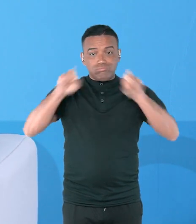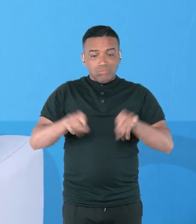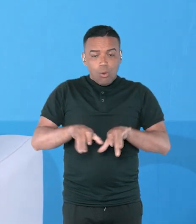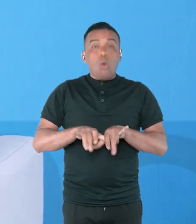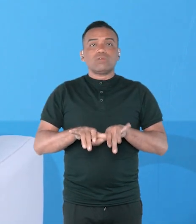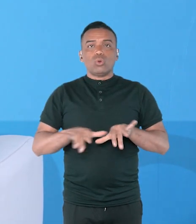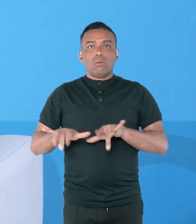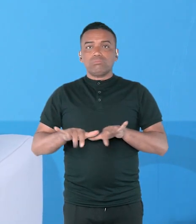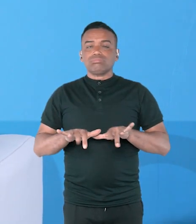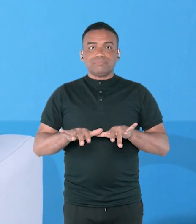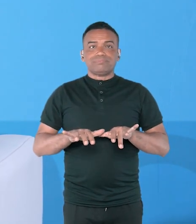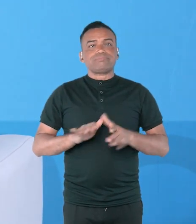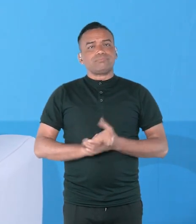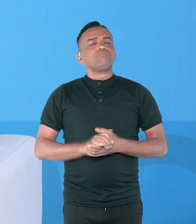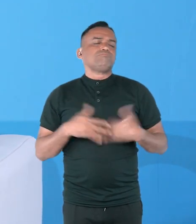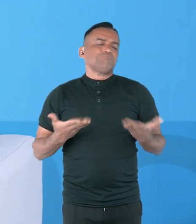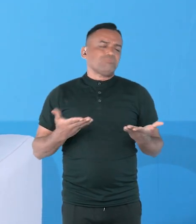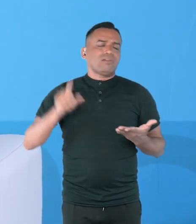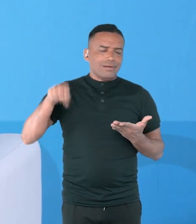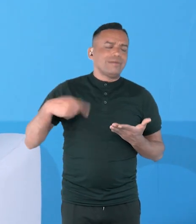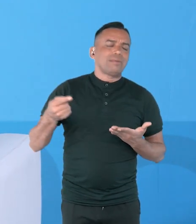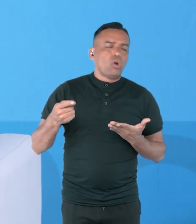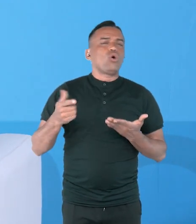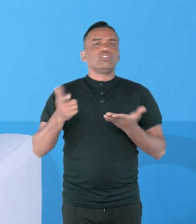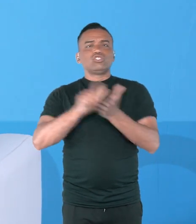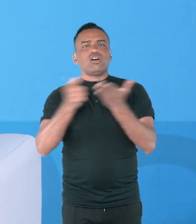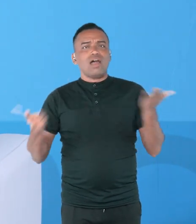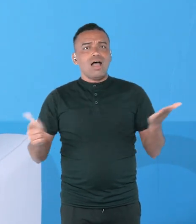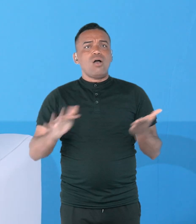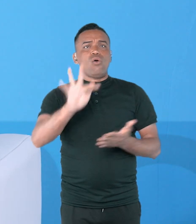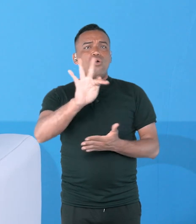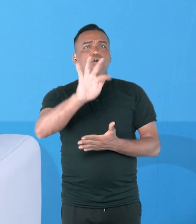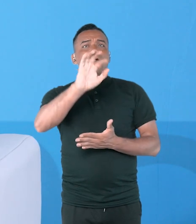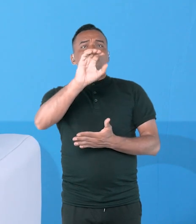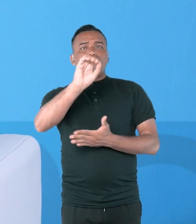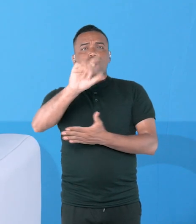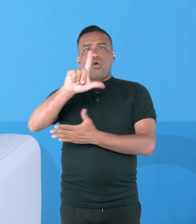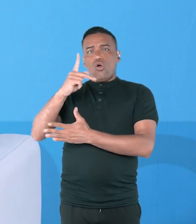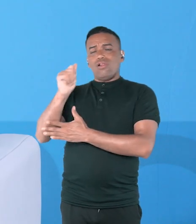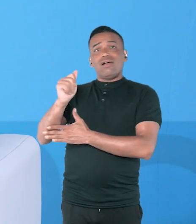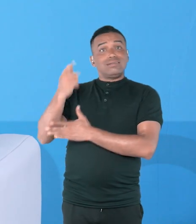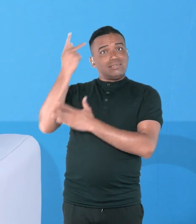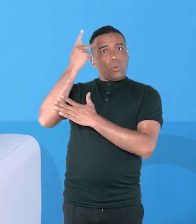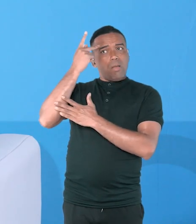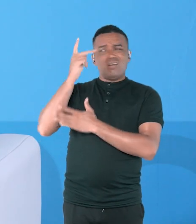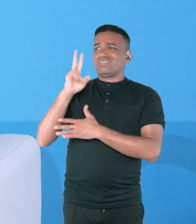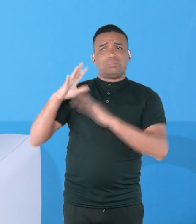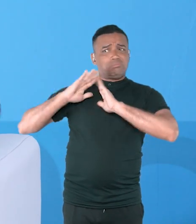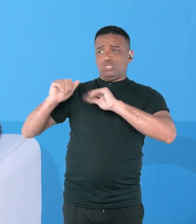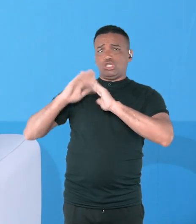e eu escrevo no computador assim, e virei. Aí depois veio a Folha de São Paulo, mas eu sempre só escrevi por